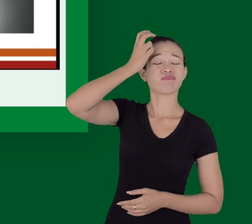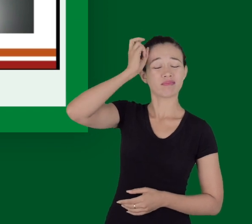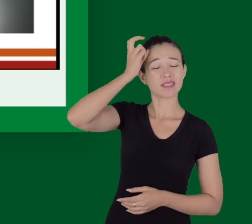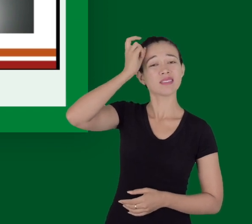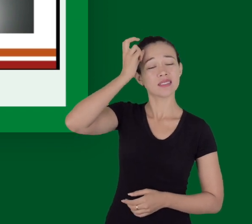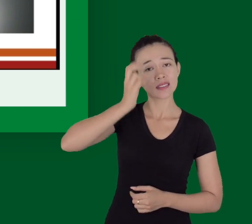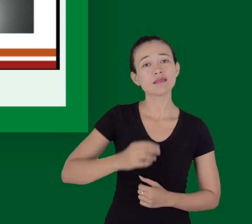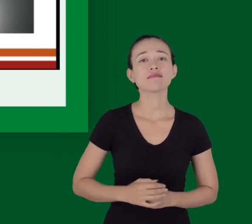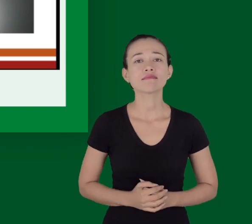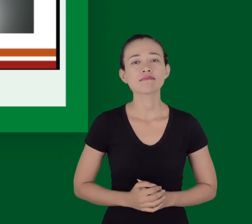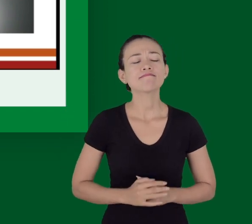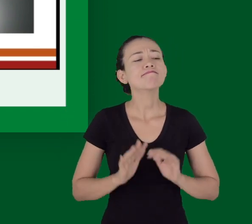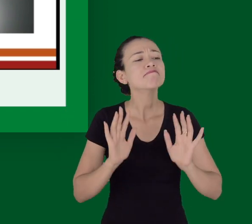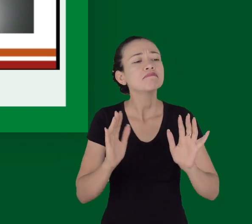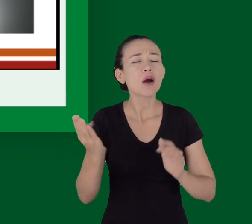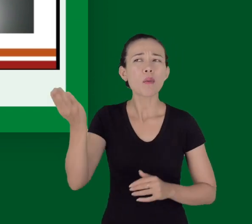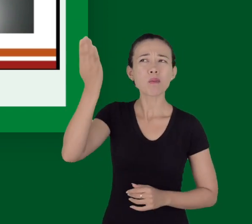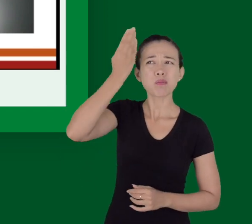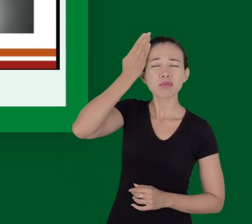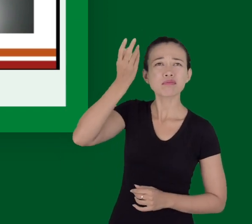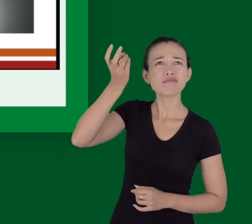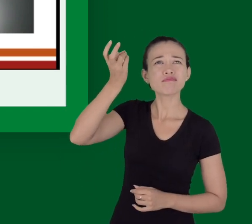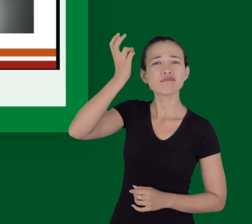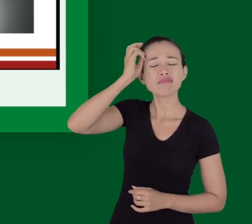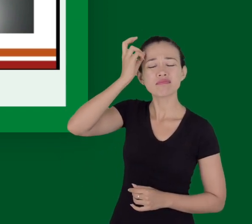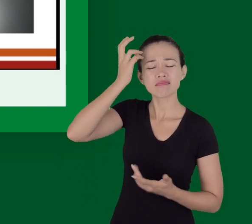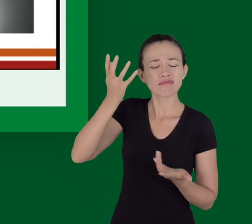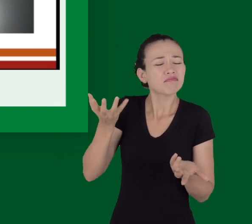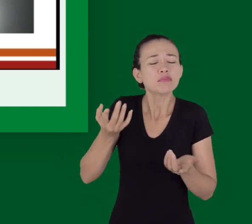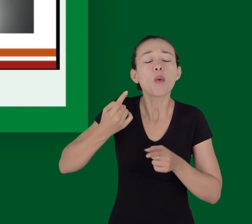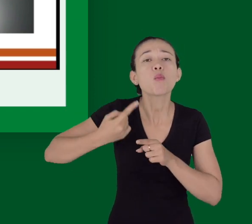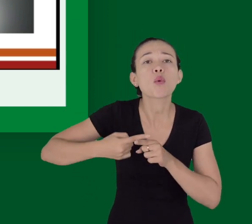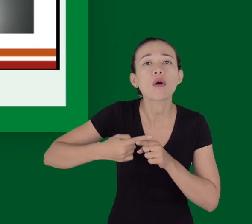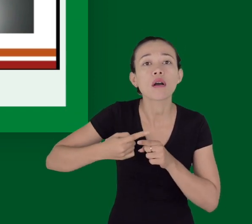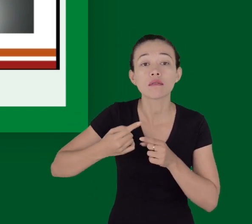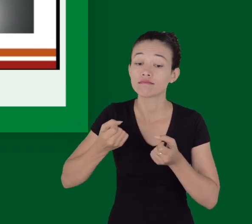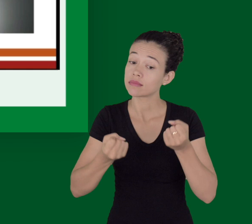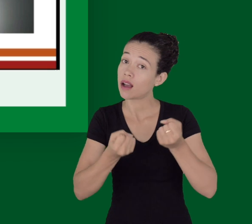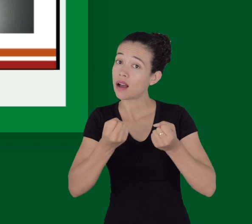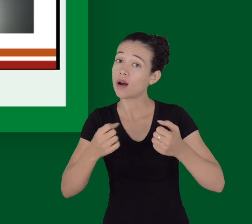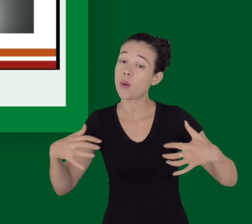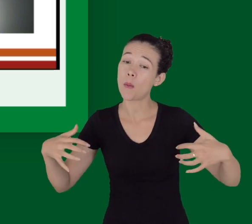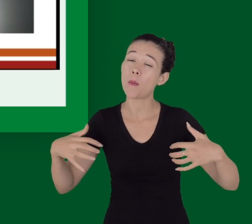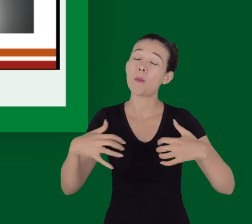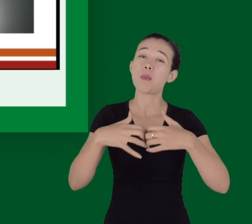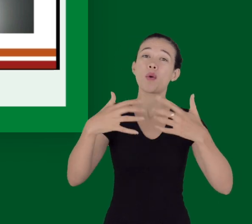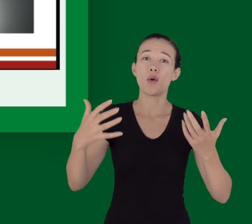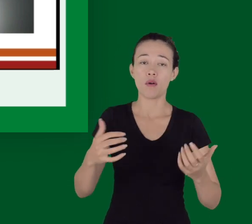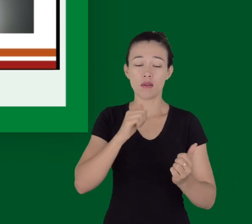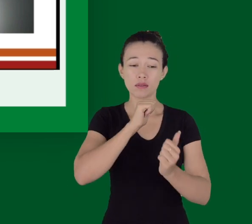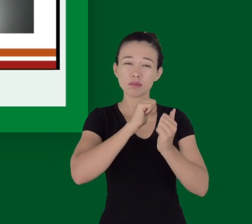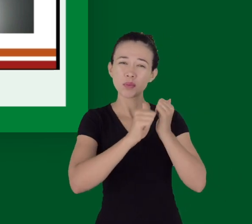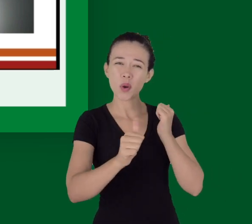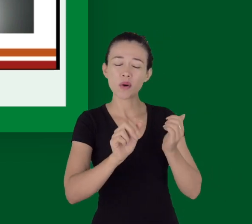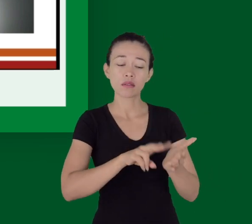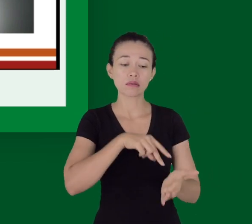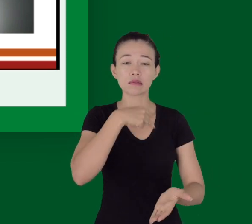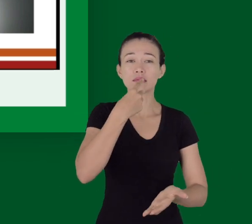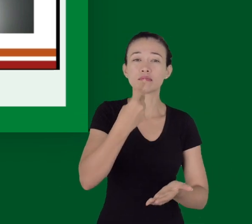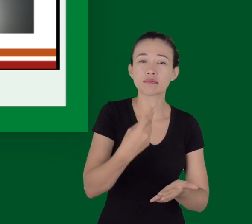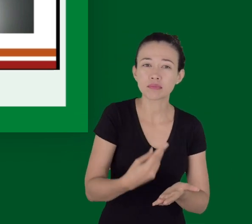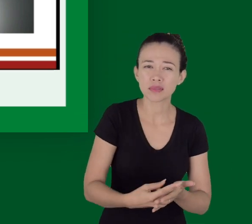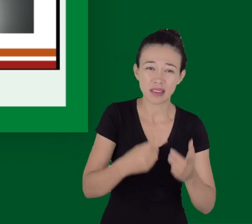com grandes repercussões a nível de saúde pública. Como as principais causas, nós temos a colisão automobilística, as quedas, os